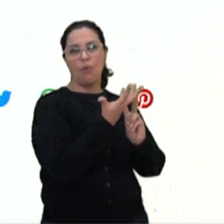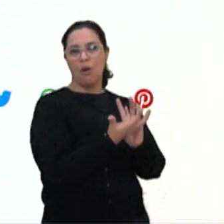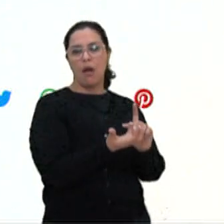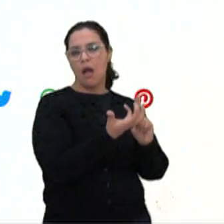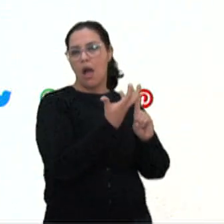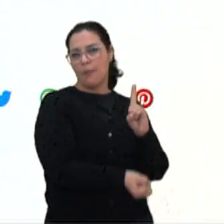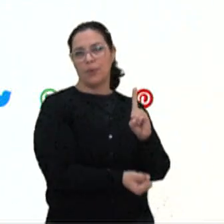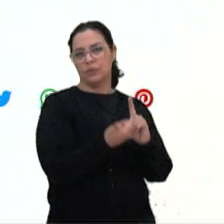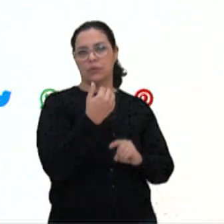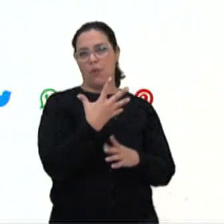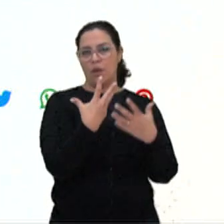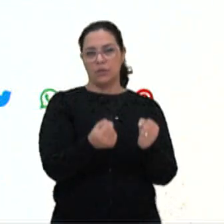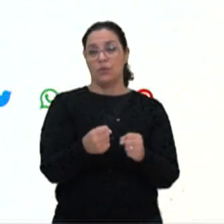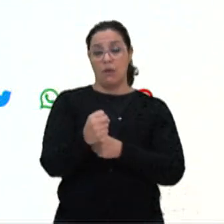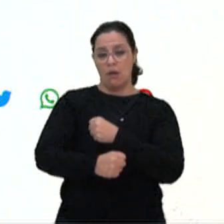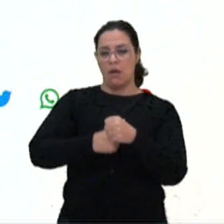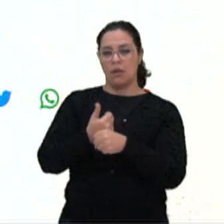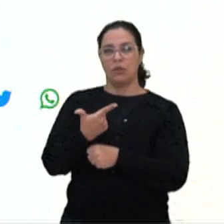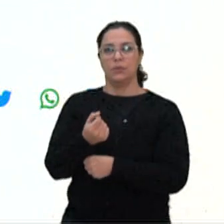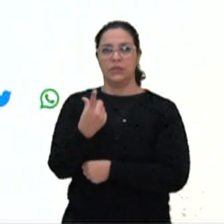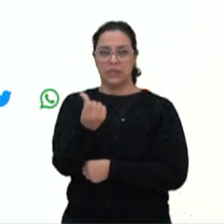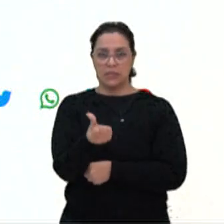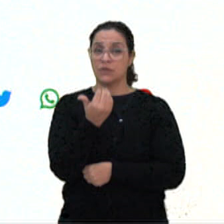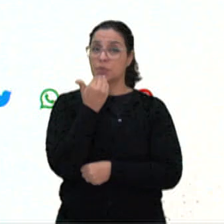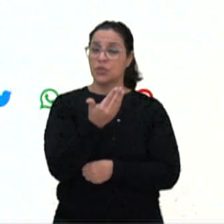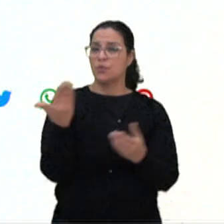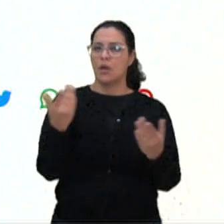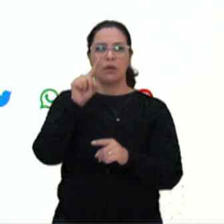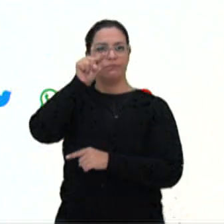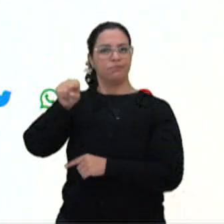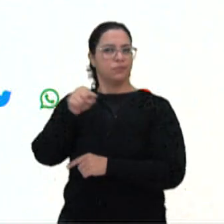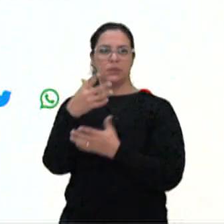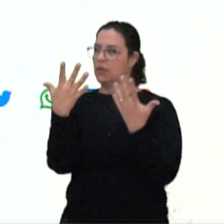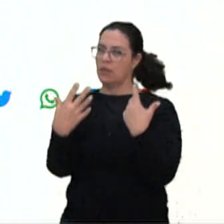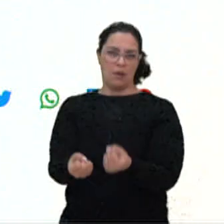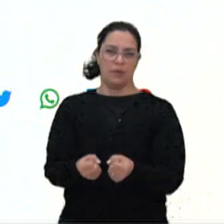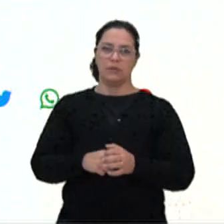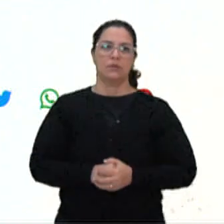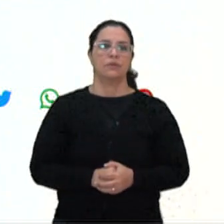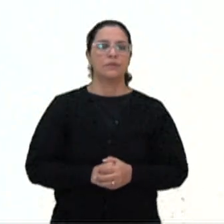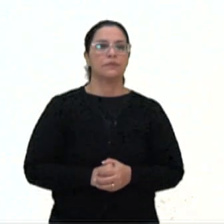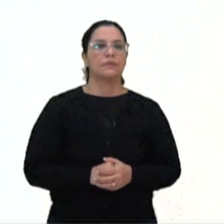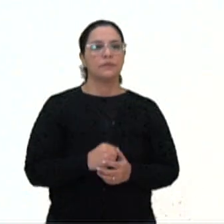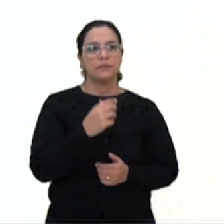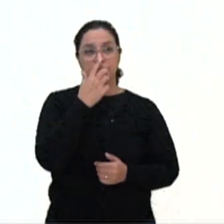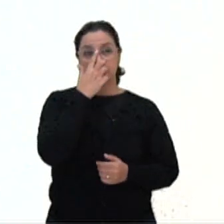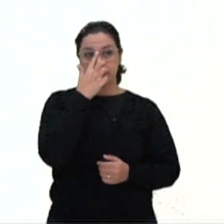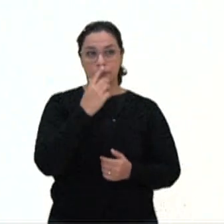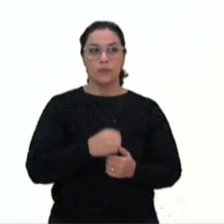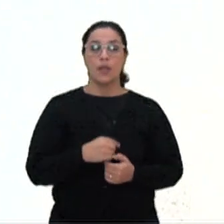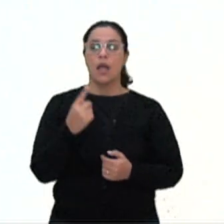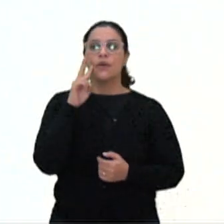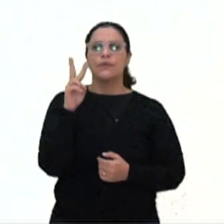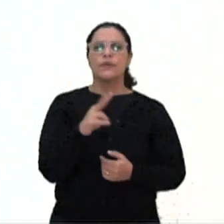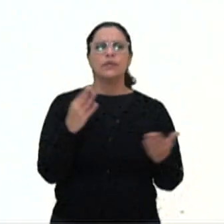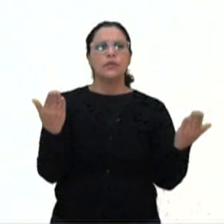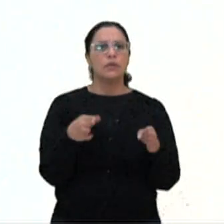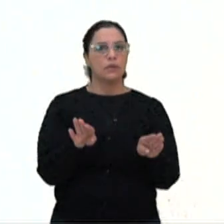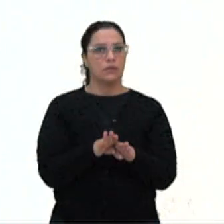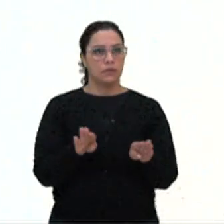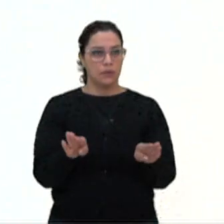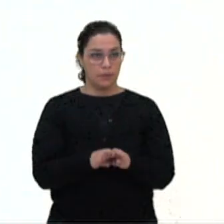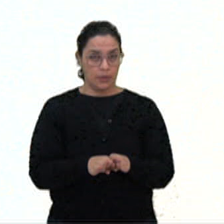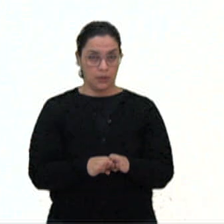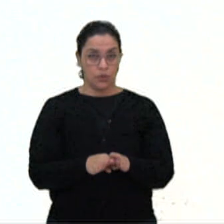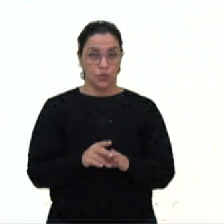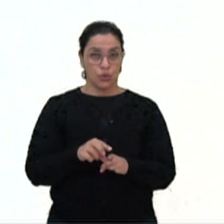lá em 2016, quando a gente estava no auge da doença, foi rejeitado, então não foi aceito. Olha só também, gente,